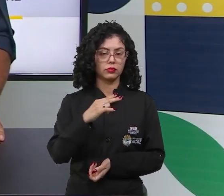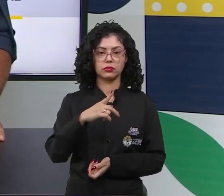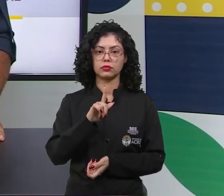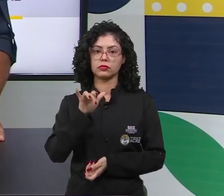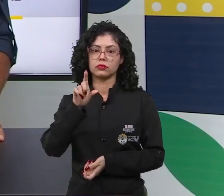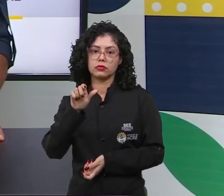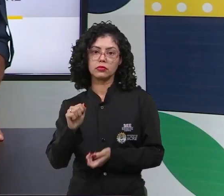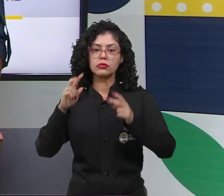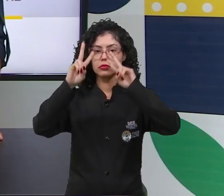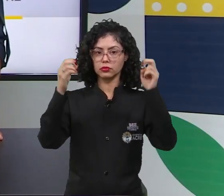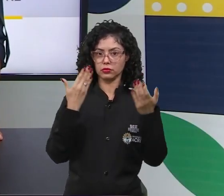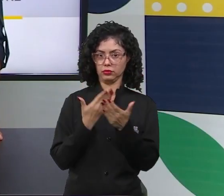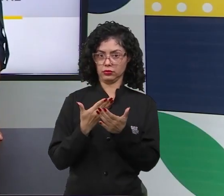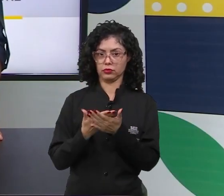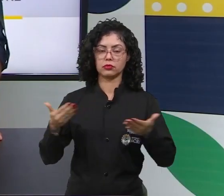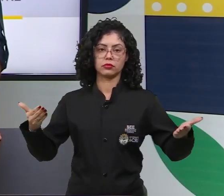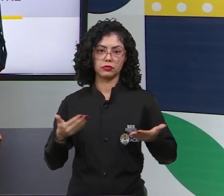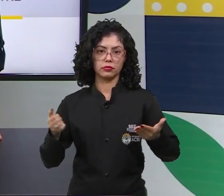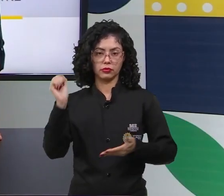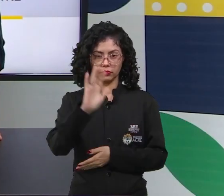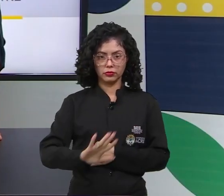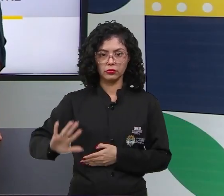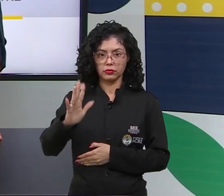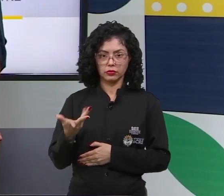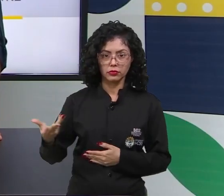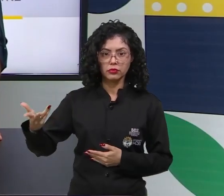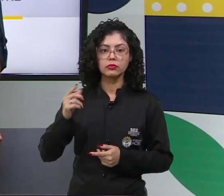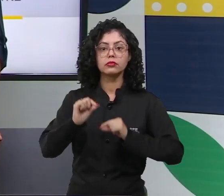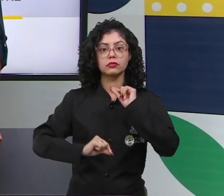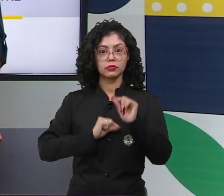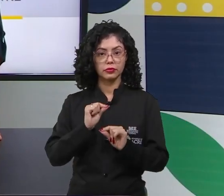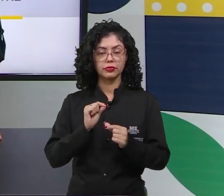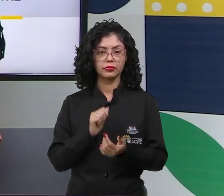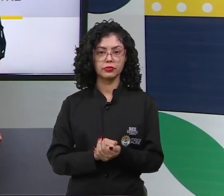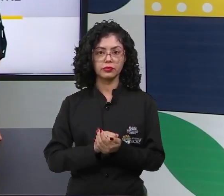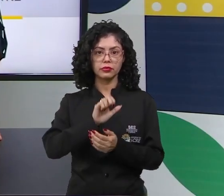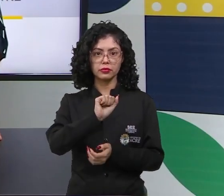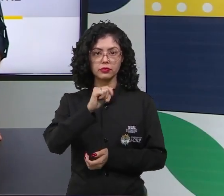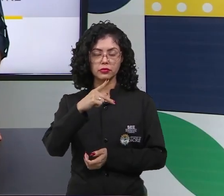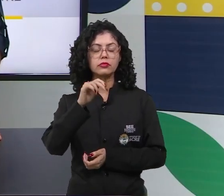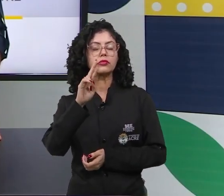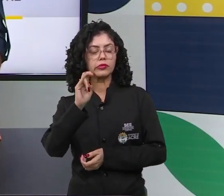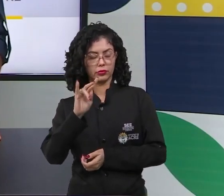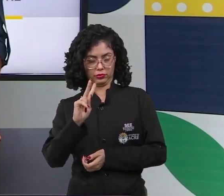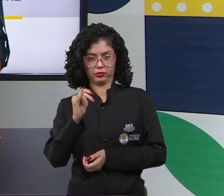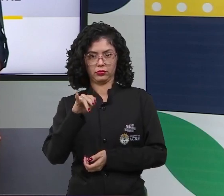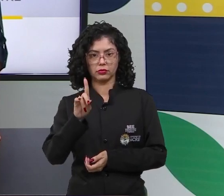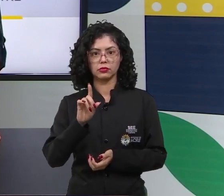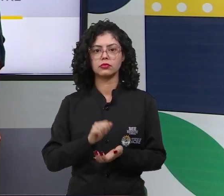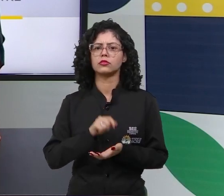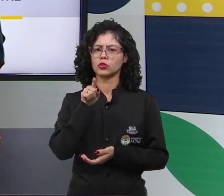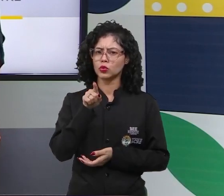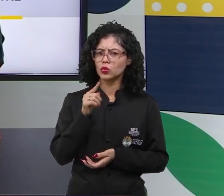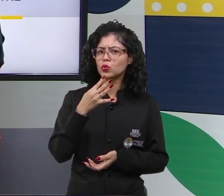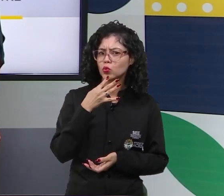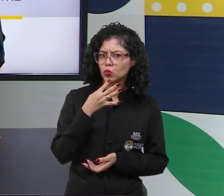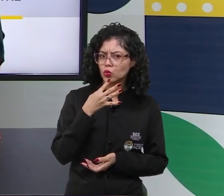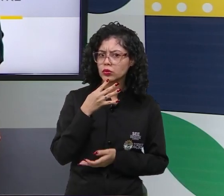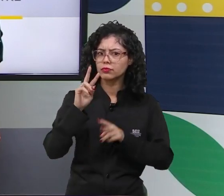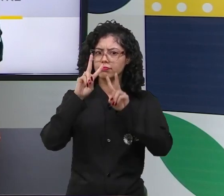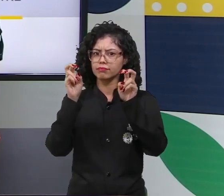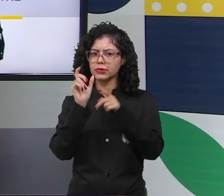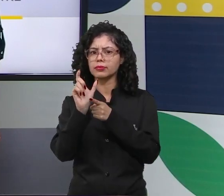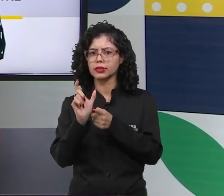Mário e o tema da nossa formação geral básica de hoje é o Apartheid. Já ouviu falar nessa palavra? O